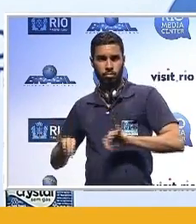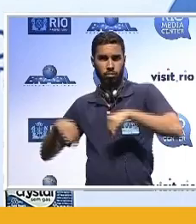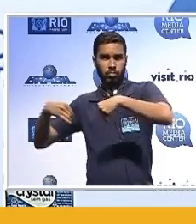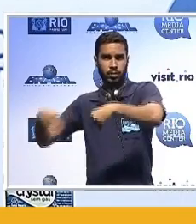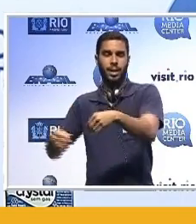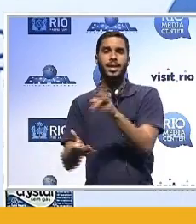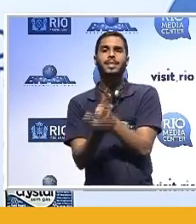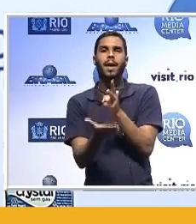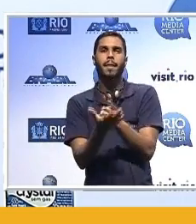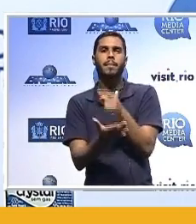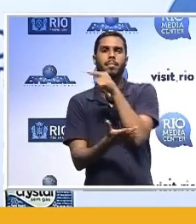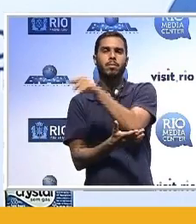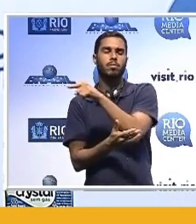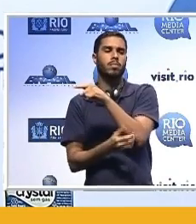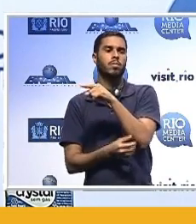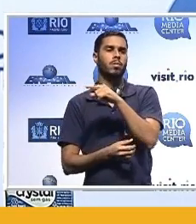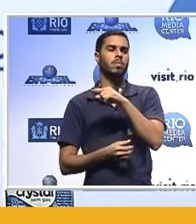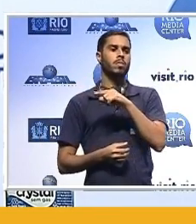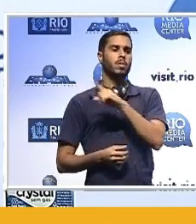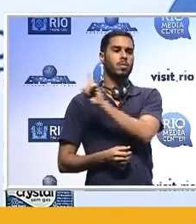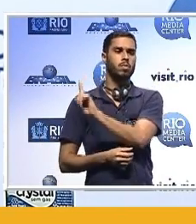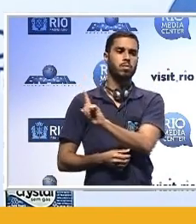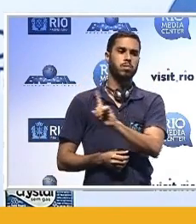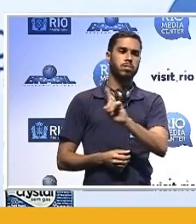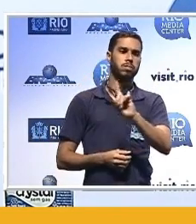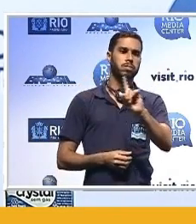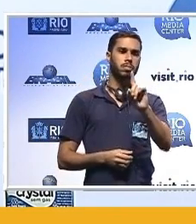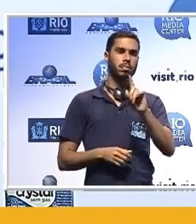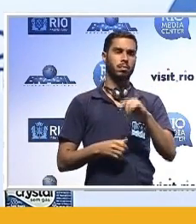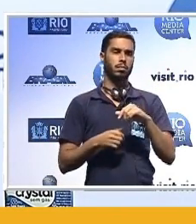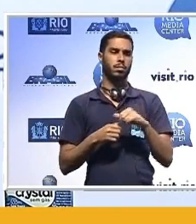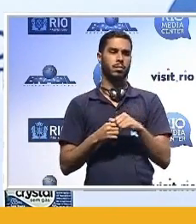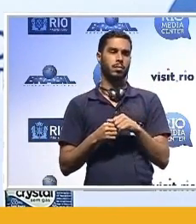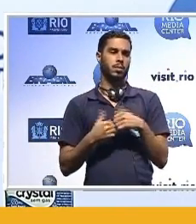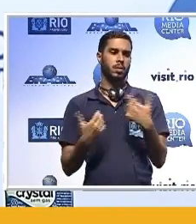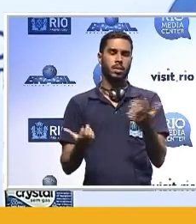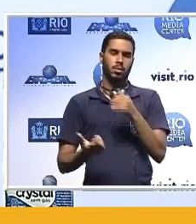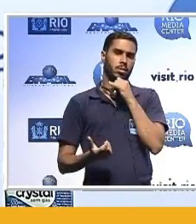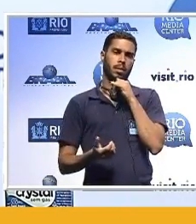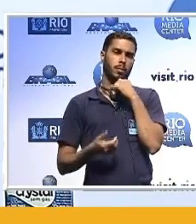for, digamos assim, fazer